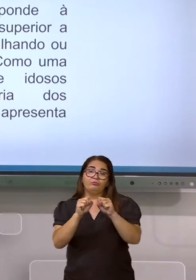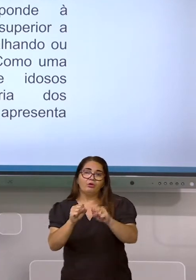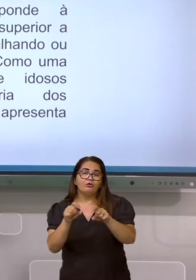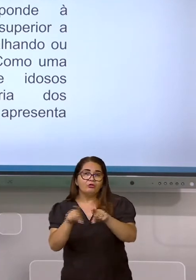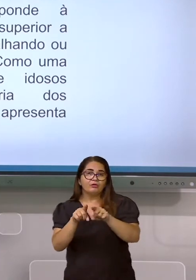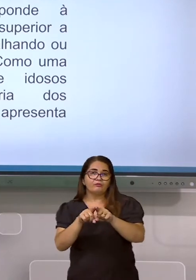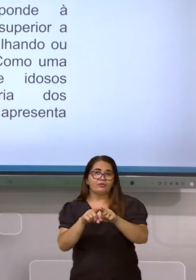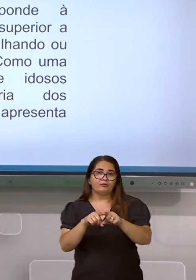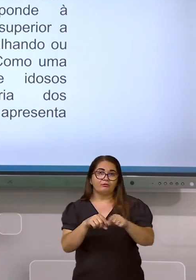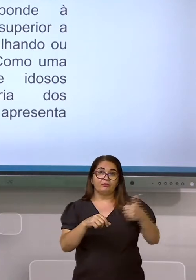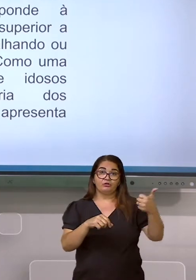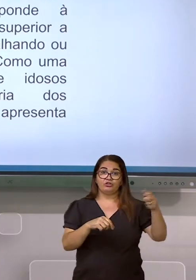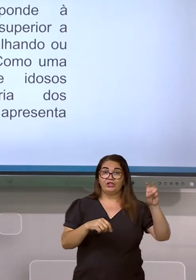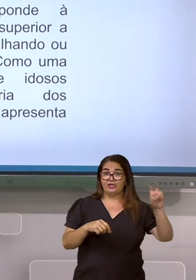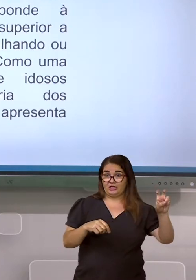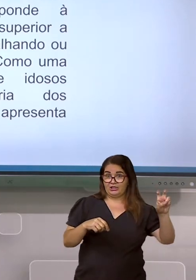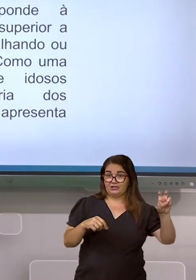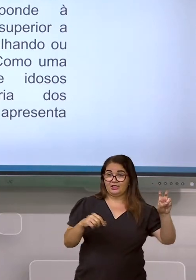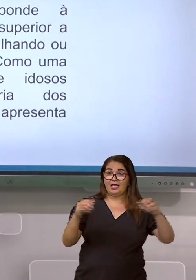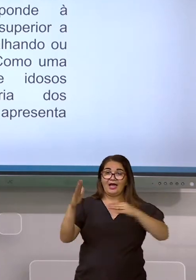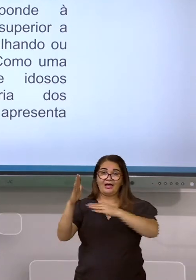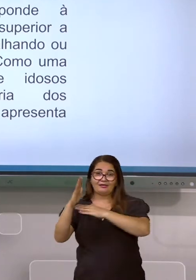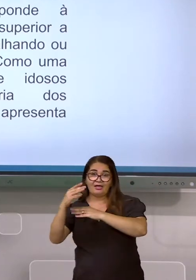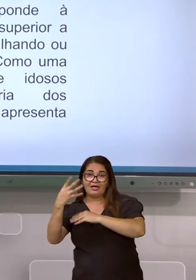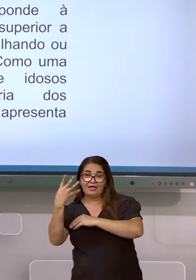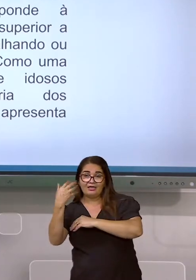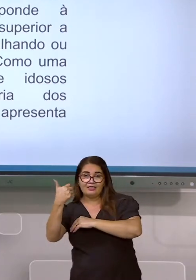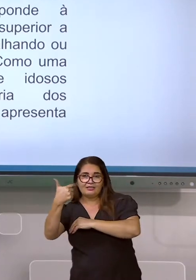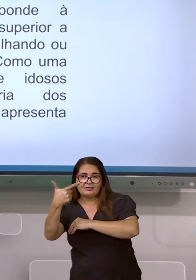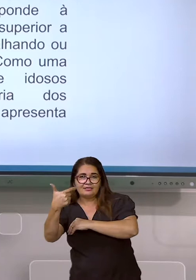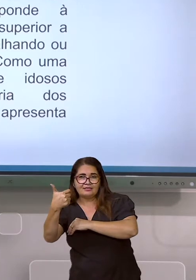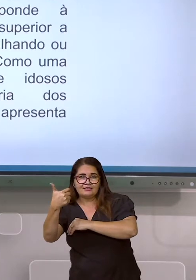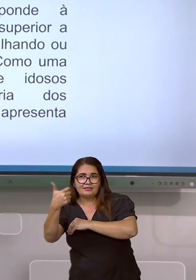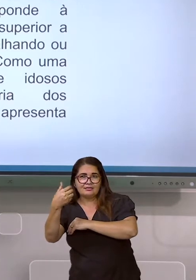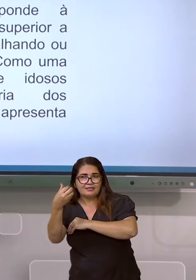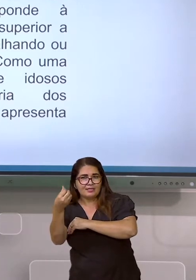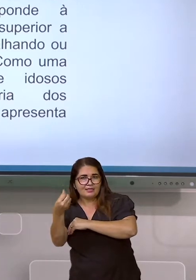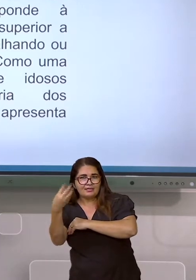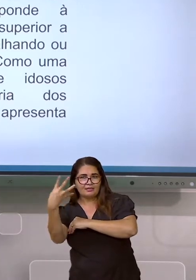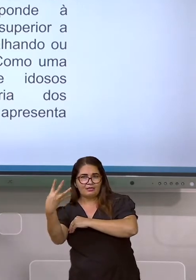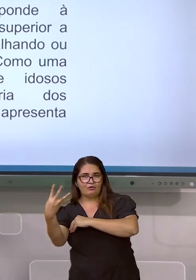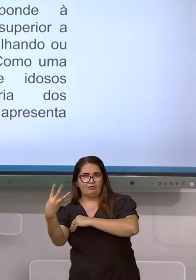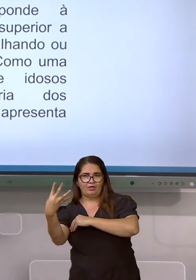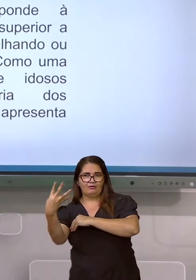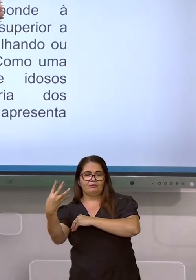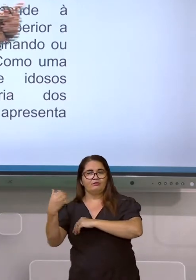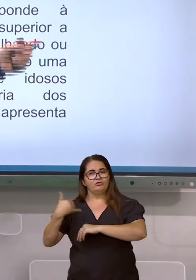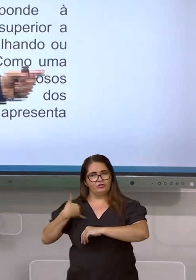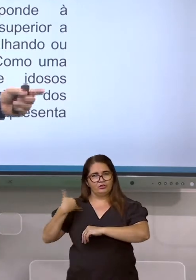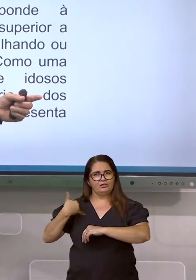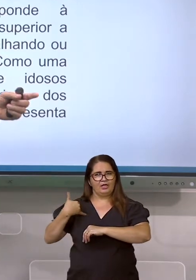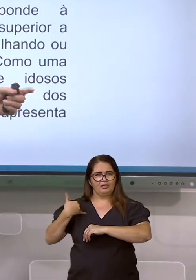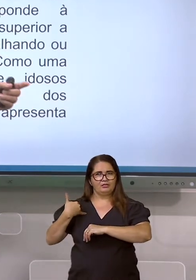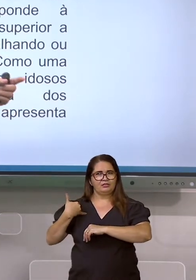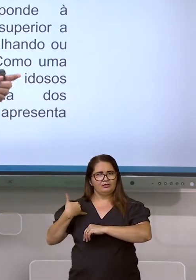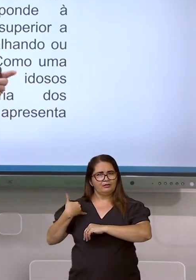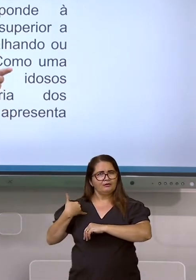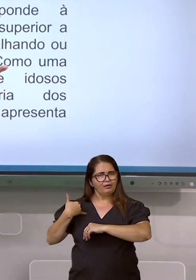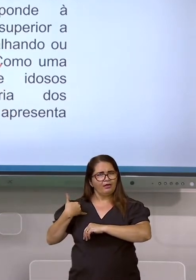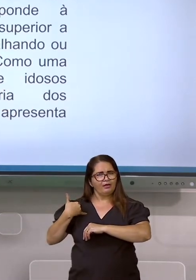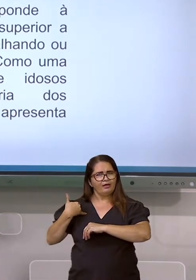da nossa realidade. Mas essa população economicamente ativa, há alguns anos